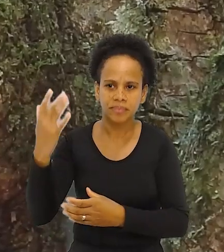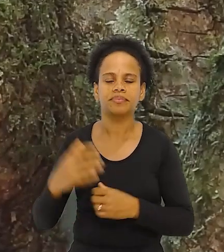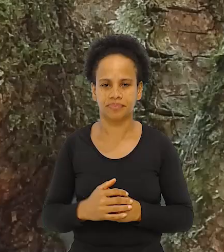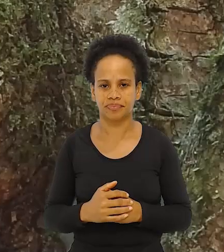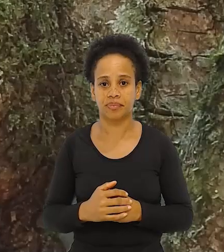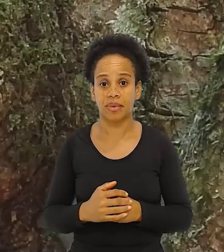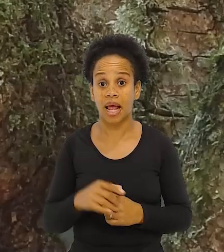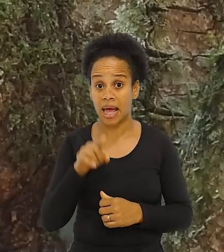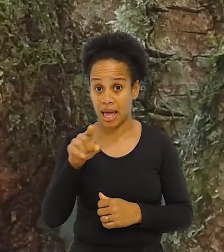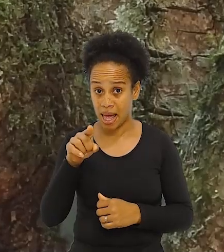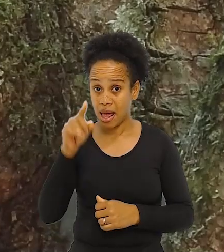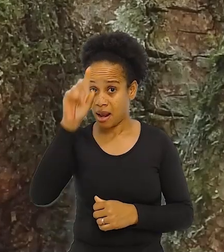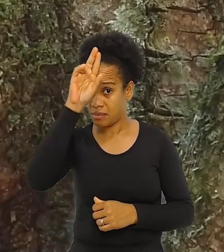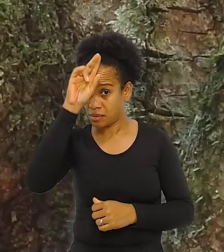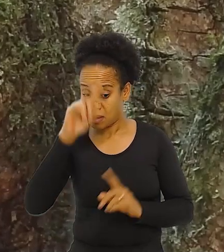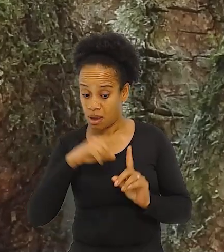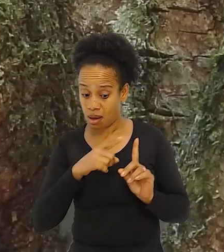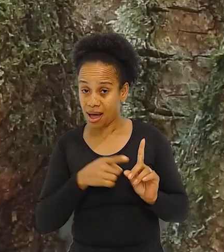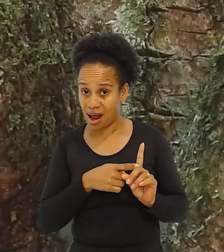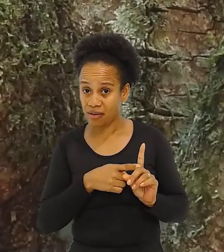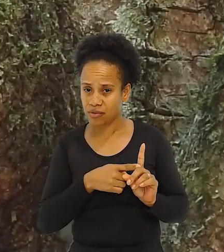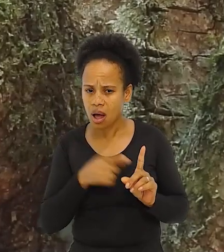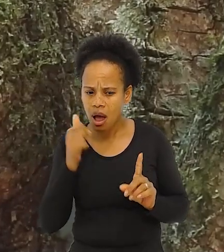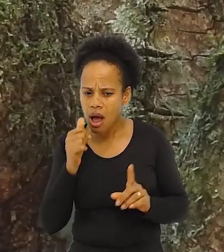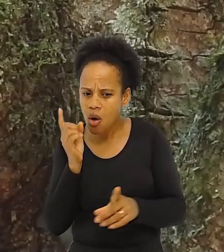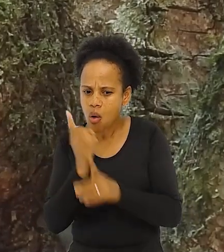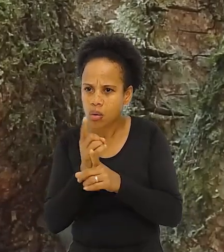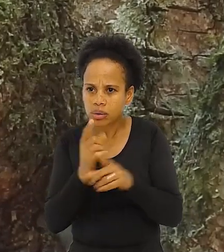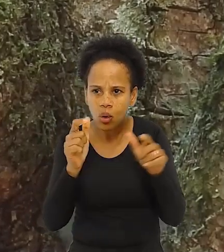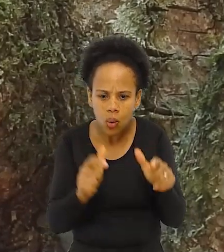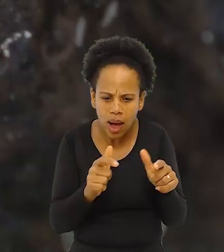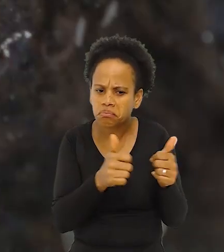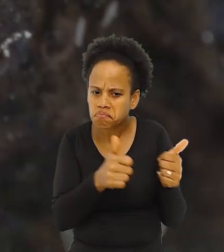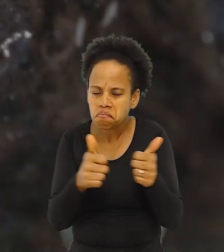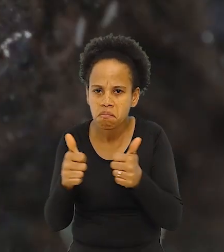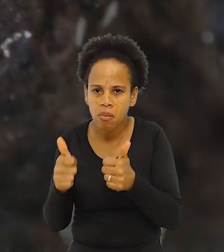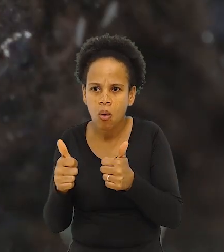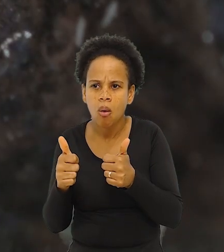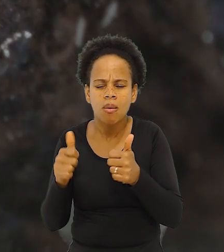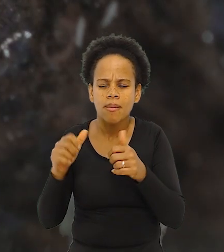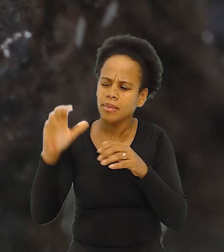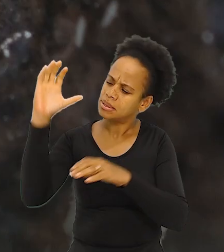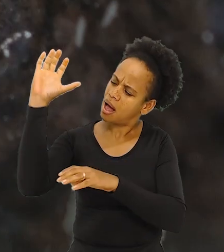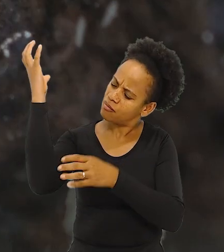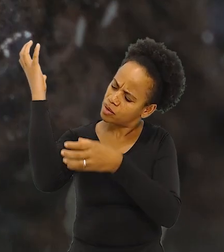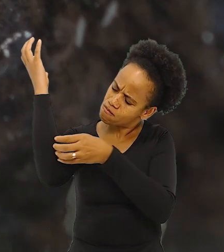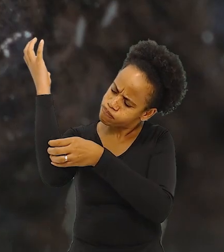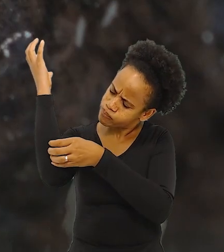Quando a fêmea grávida encontra um criador apropriado, essencialmente um buraco de